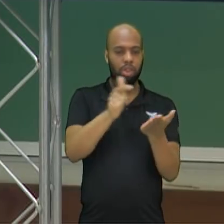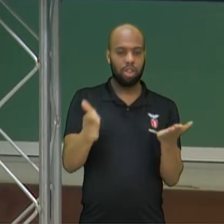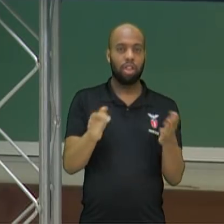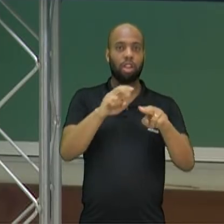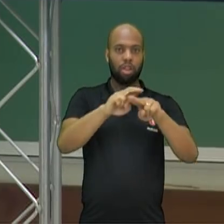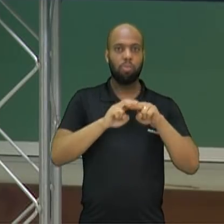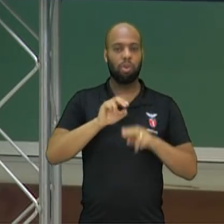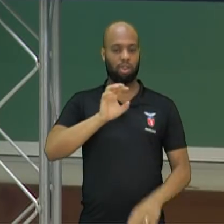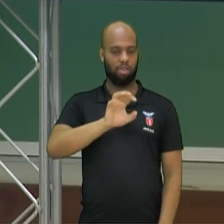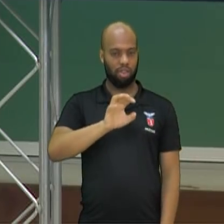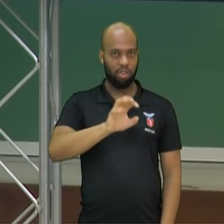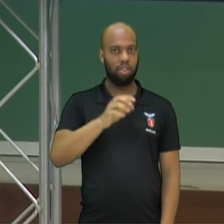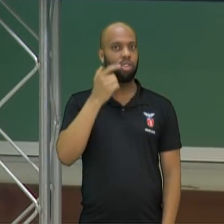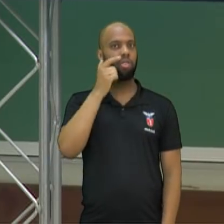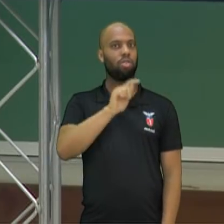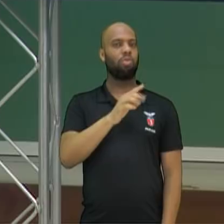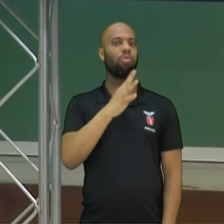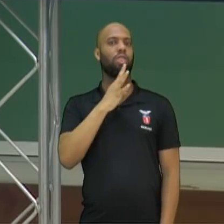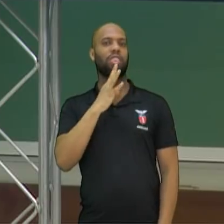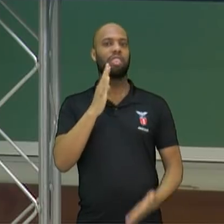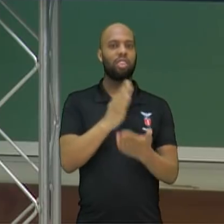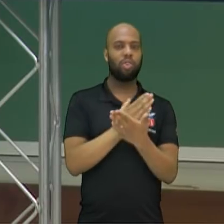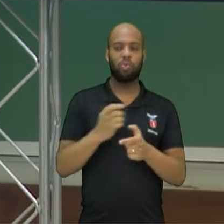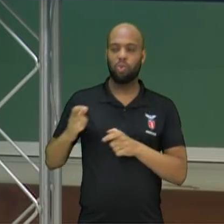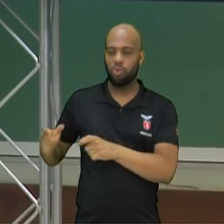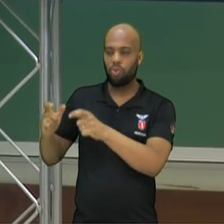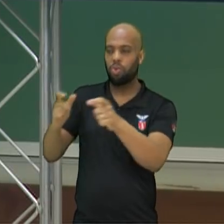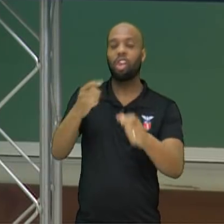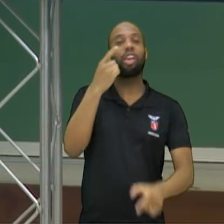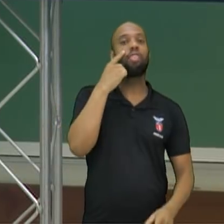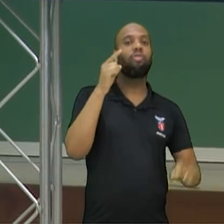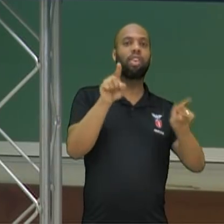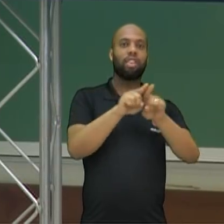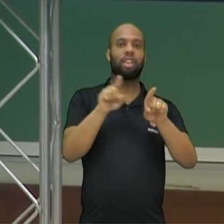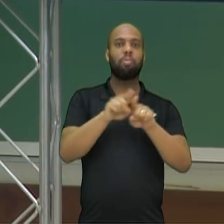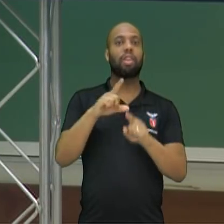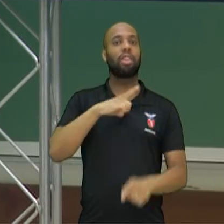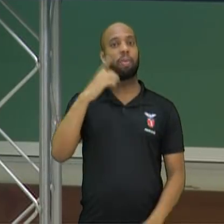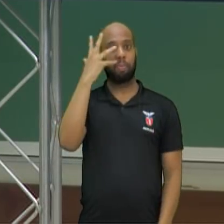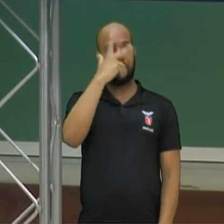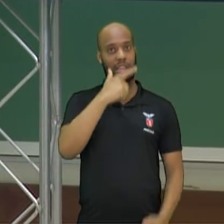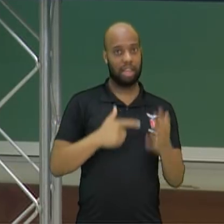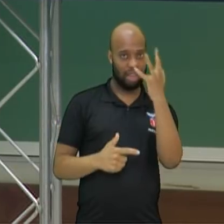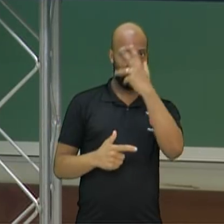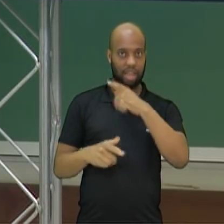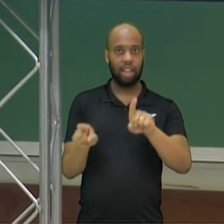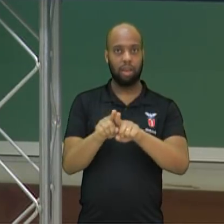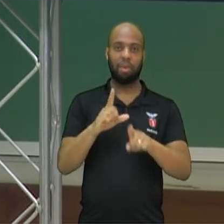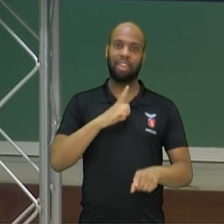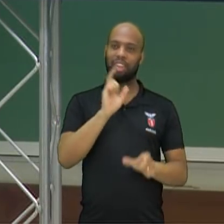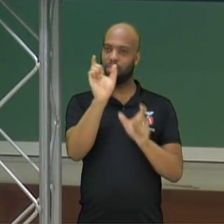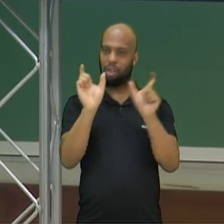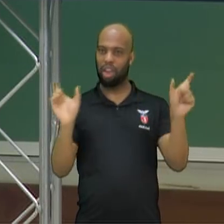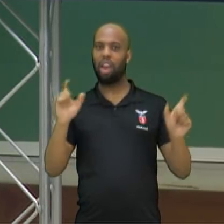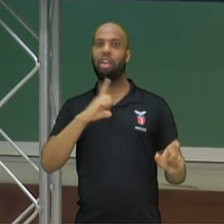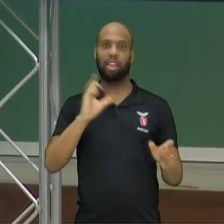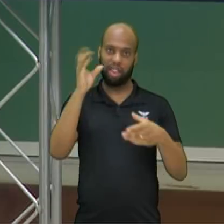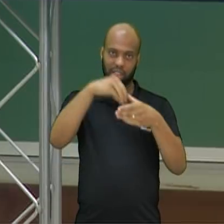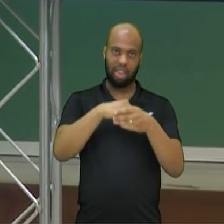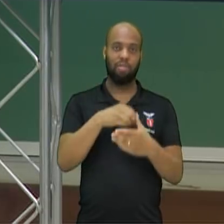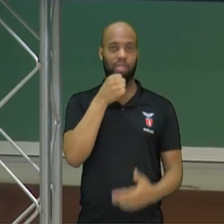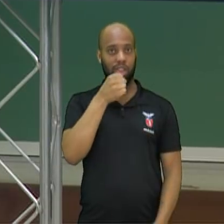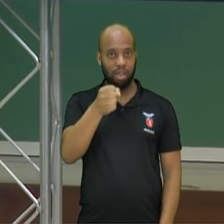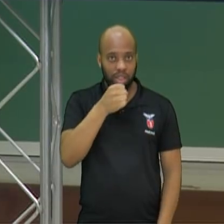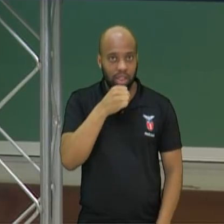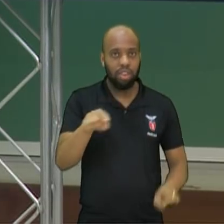através dela que nós conhecemos alguns lugares, verificamos ali a beleza, né, contida nas palavras ali da